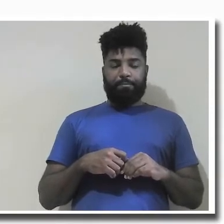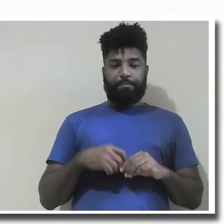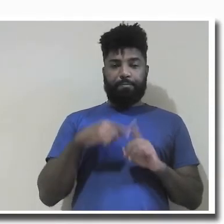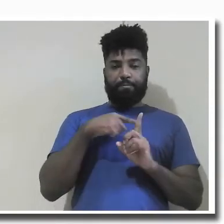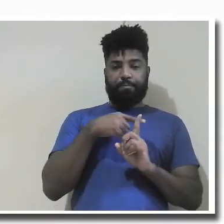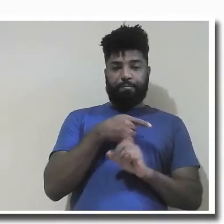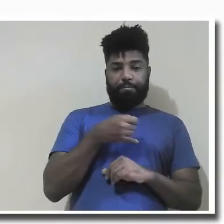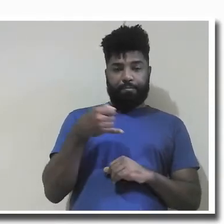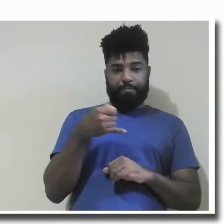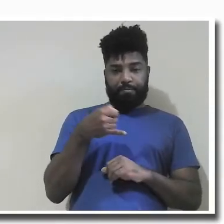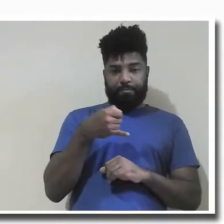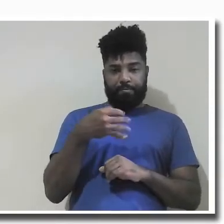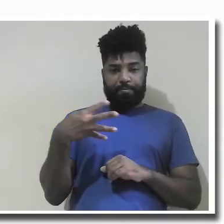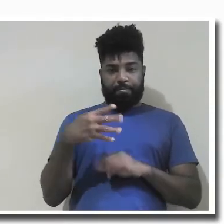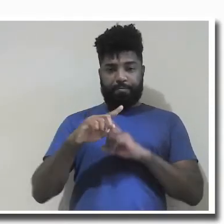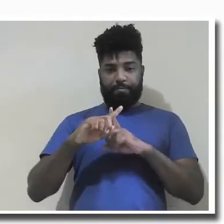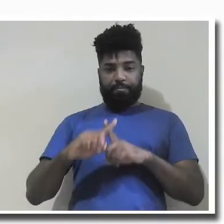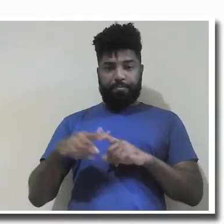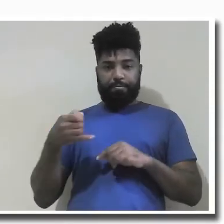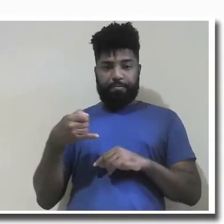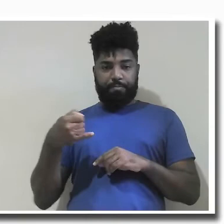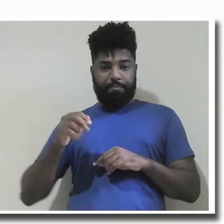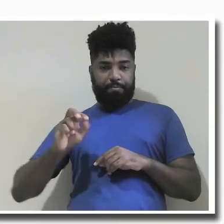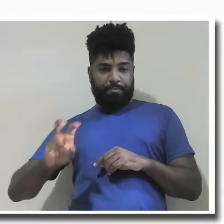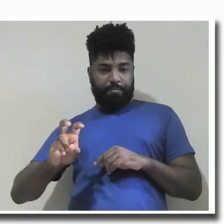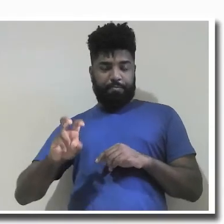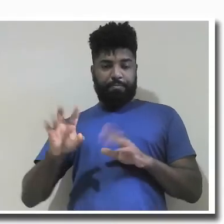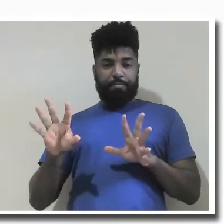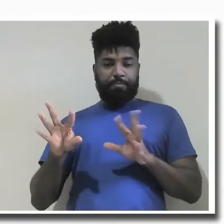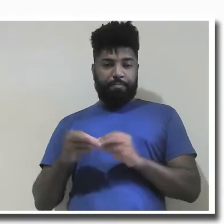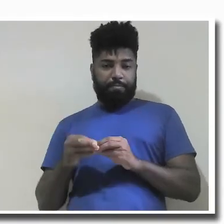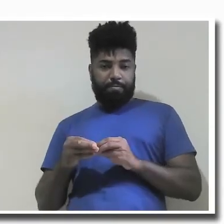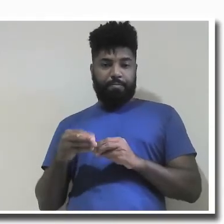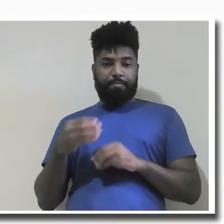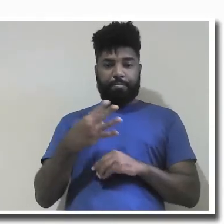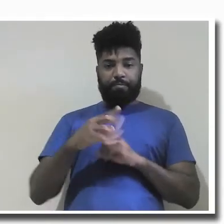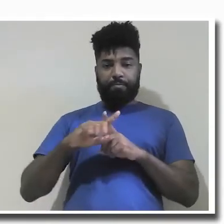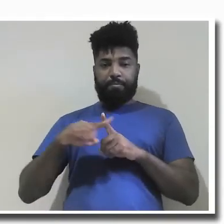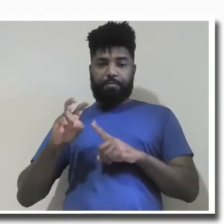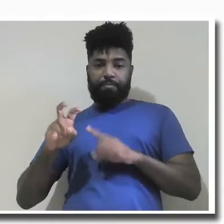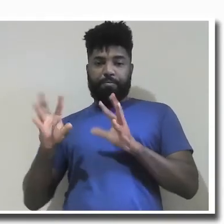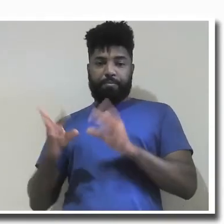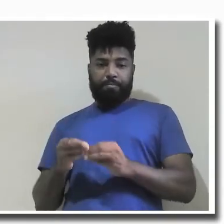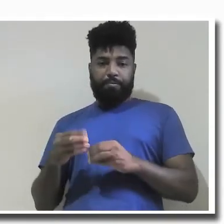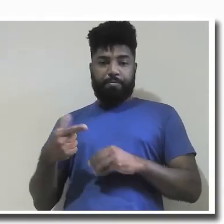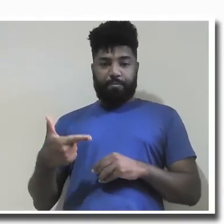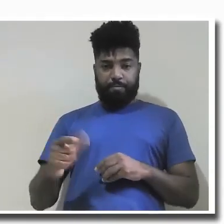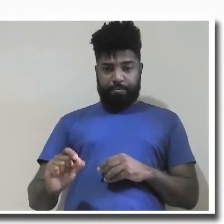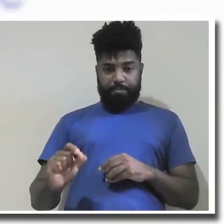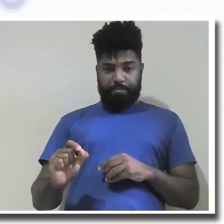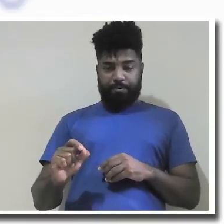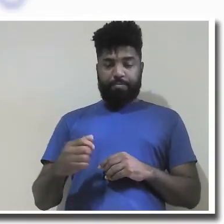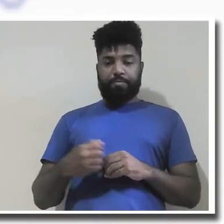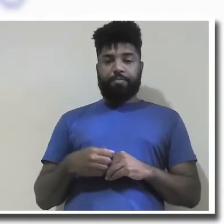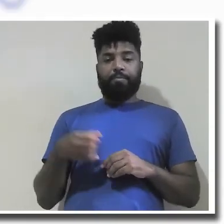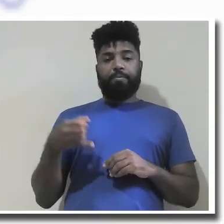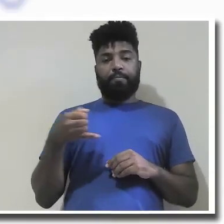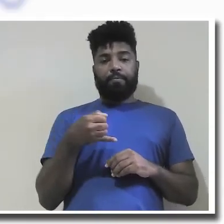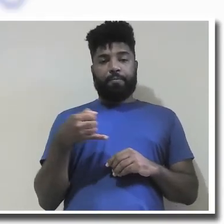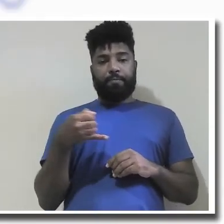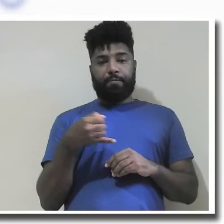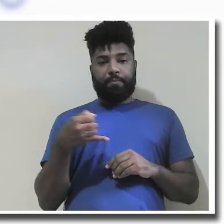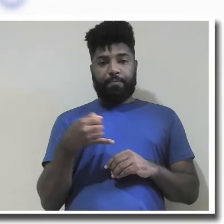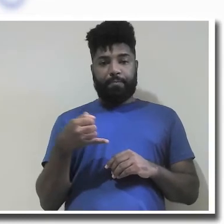Menos 4 vezes menos 5, efetuando 4 vezes 5, 20. menos